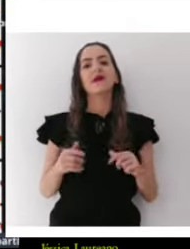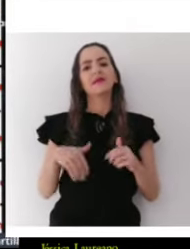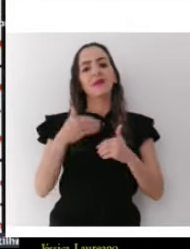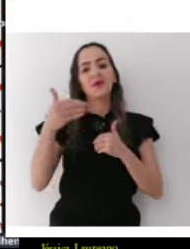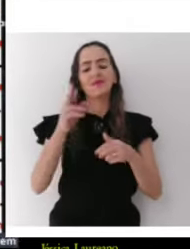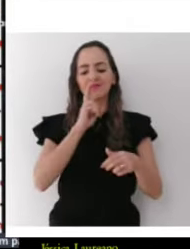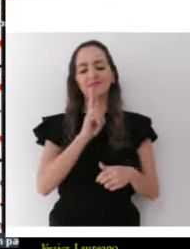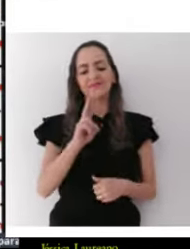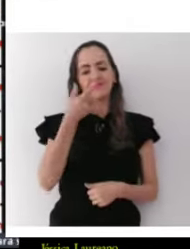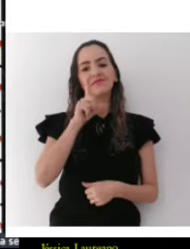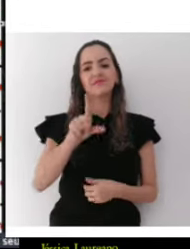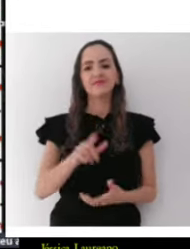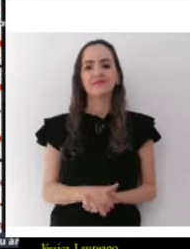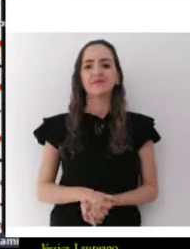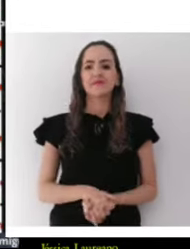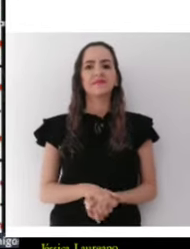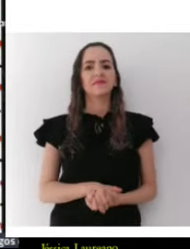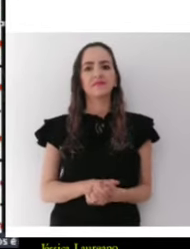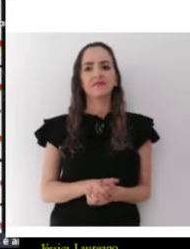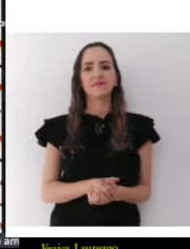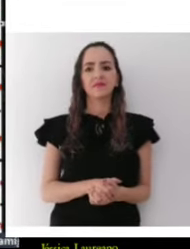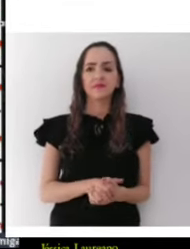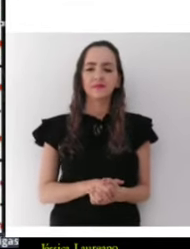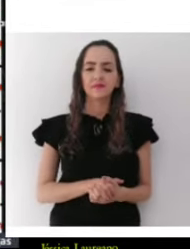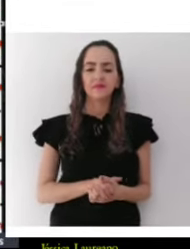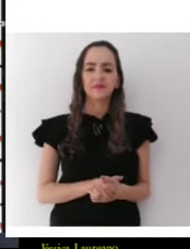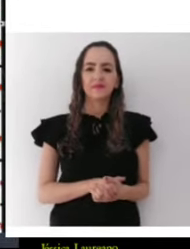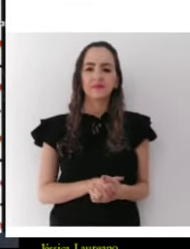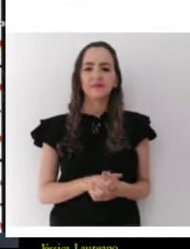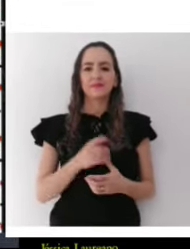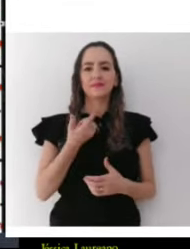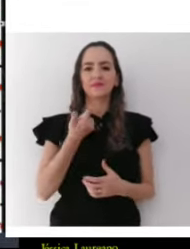poder saber a maneira de resolver, tá bom? Próximo slide.